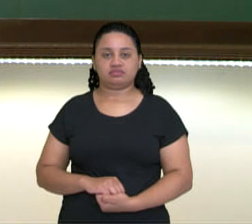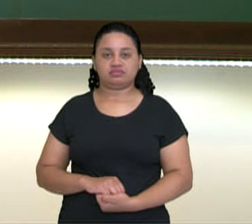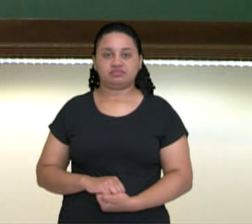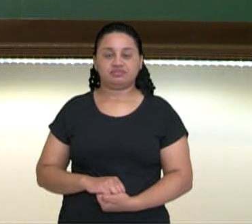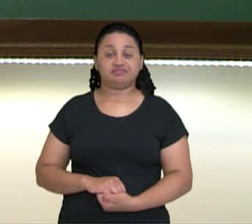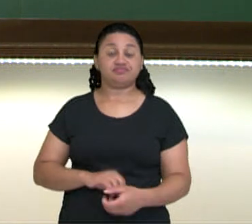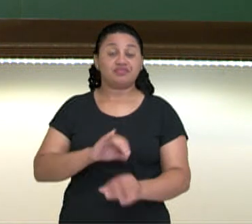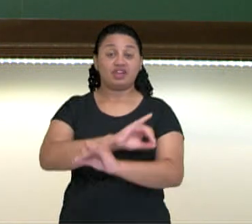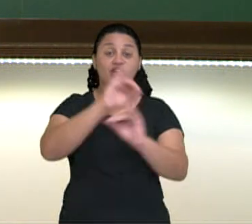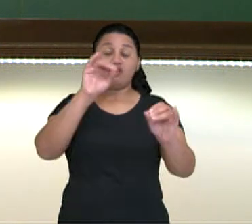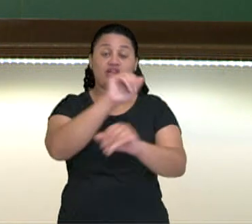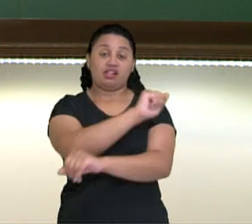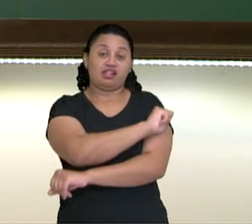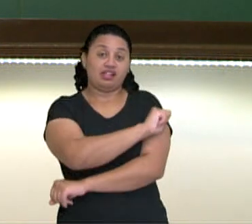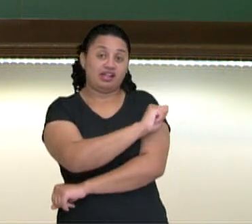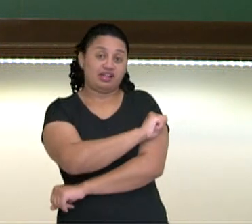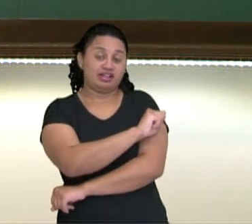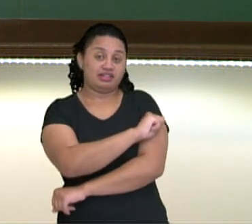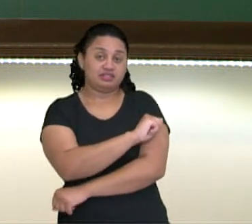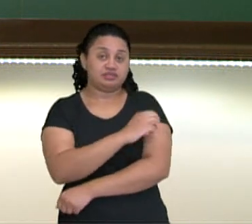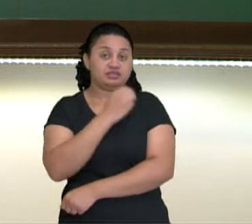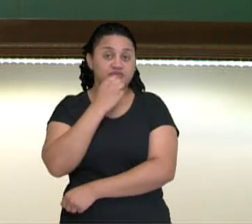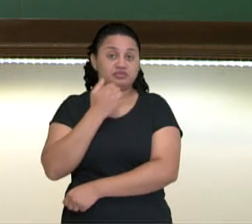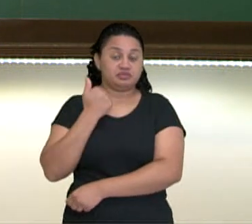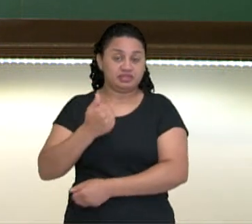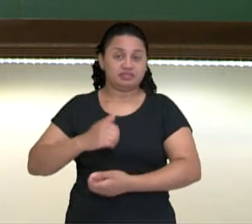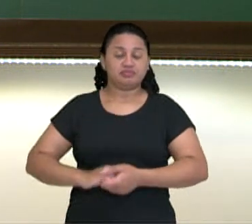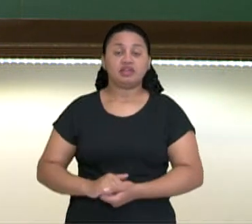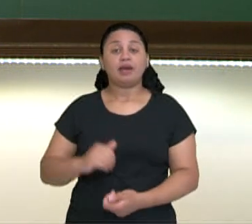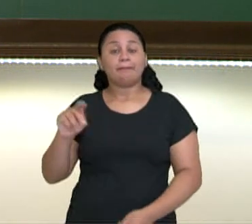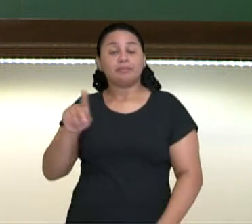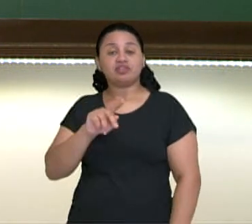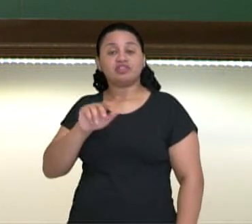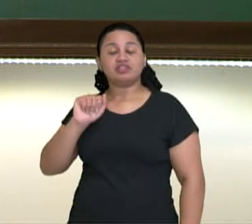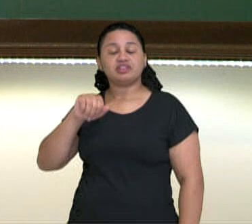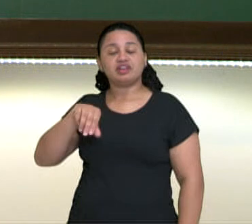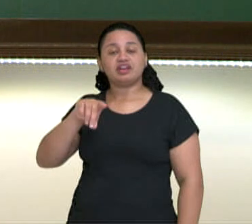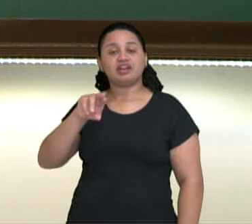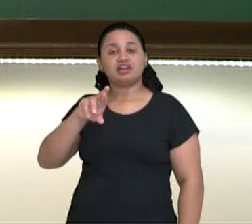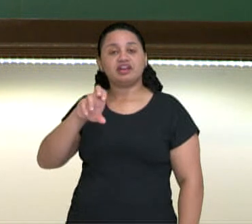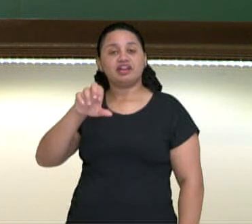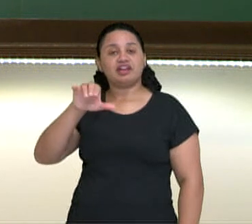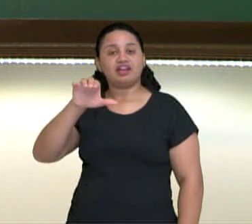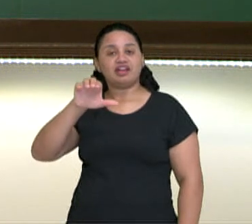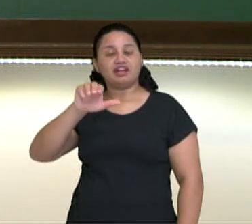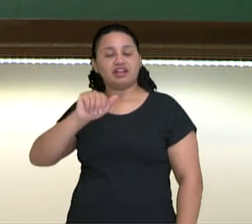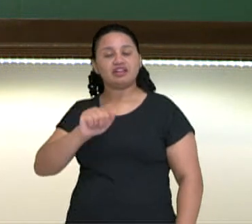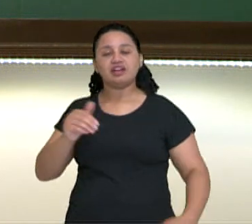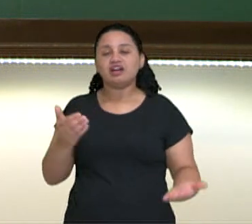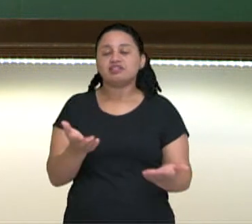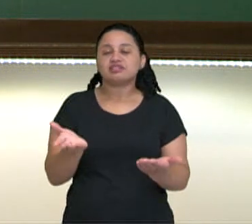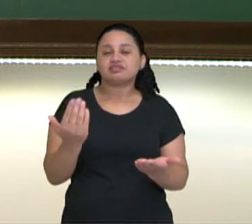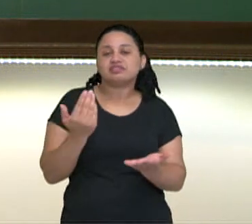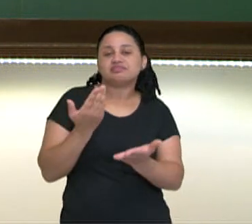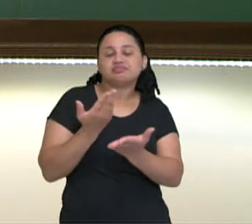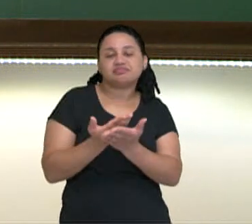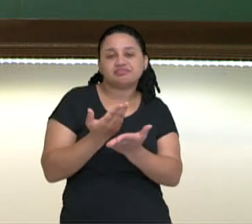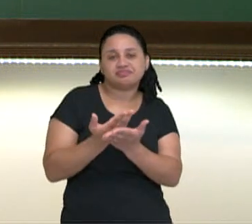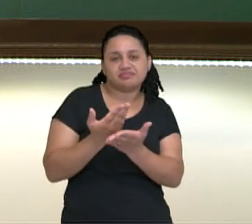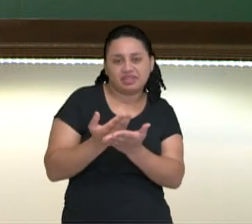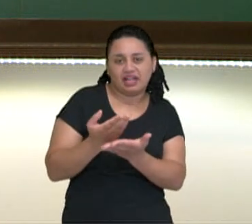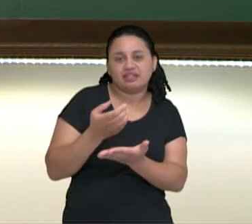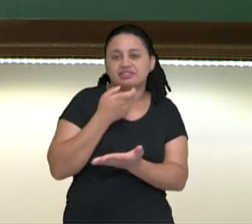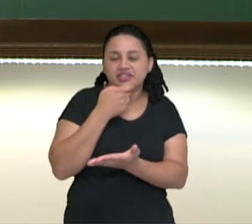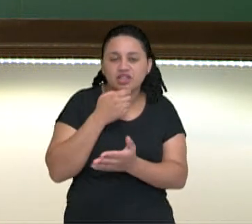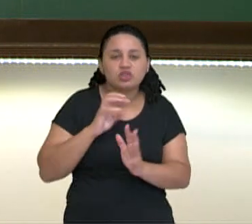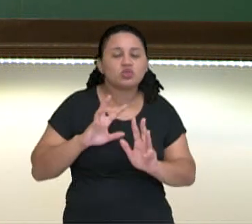Hello students, how are you? I'm Teacher Andrea. You are welcome to this class. Vocês são todos bem-vindos